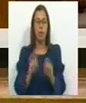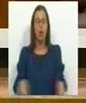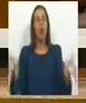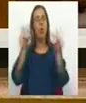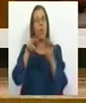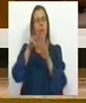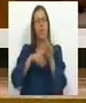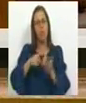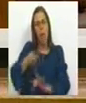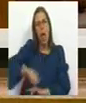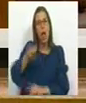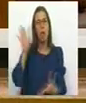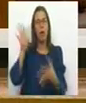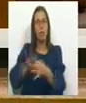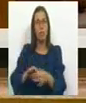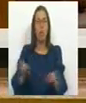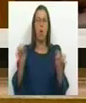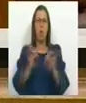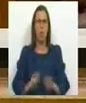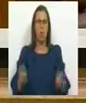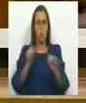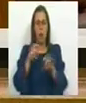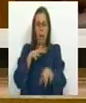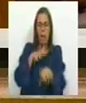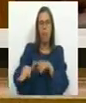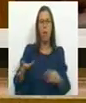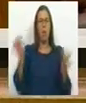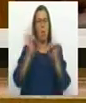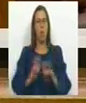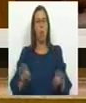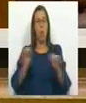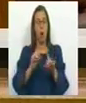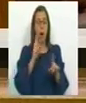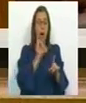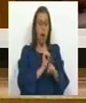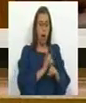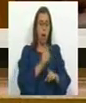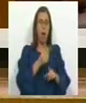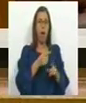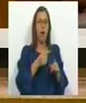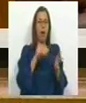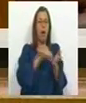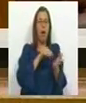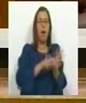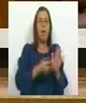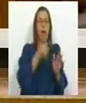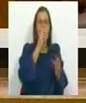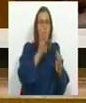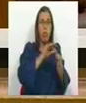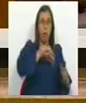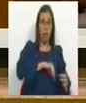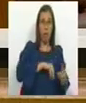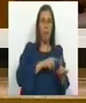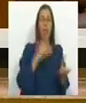novo regime de arrendamento não tem qualquer impacto sobre os arrendatários mais desfavorecidos, os